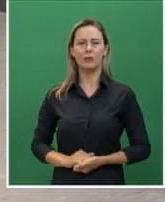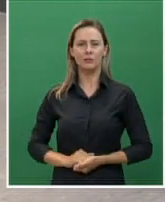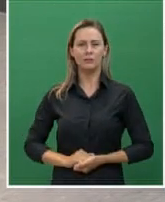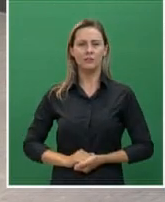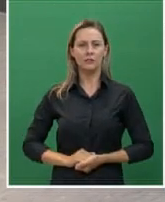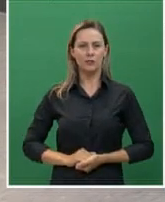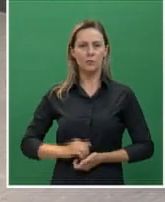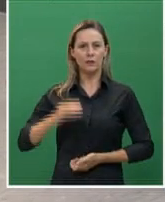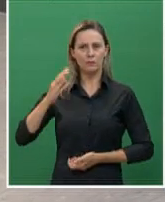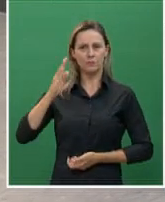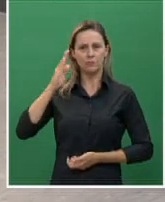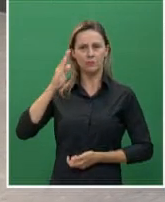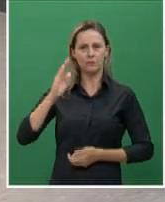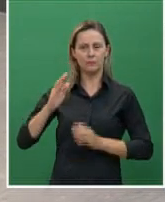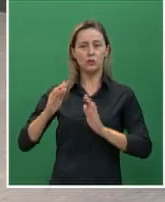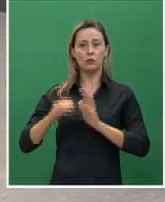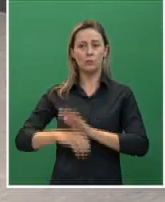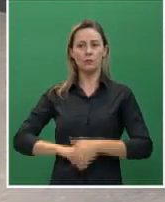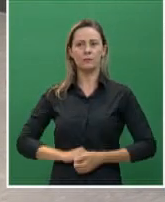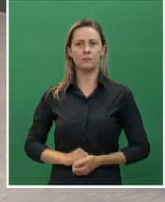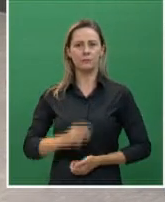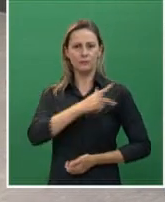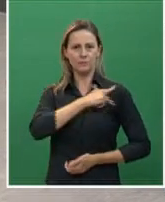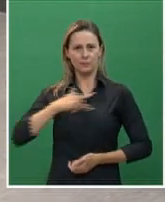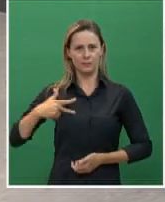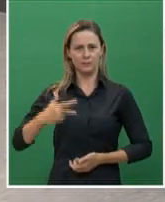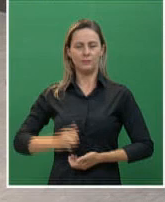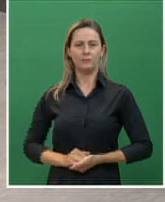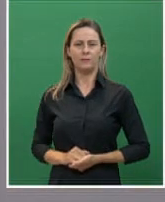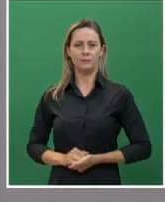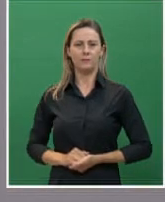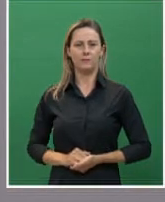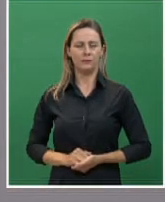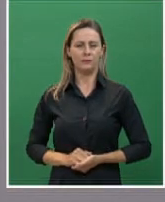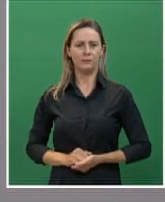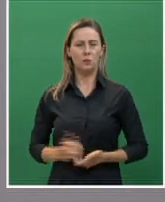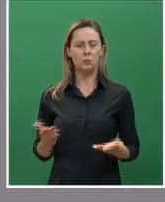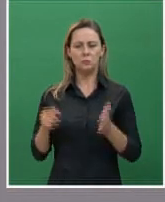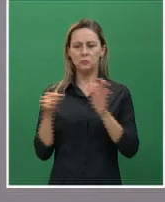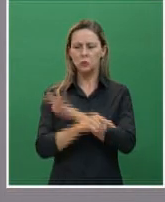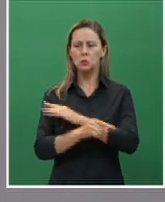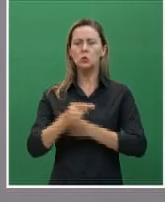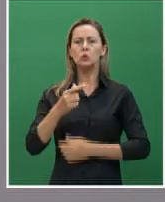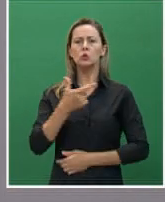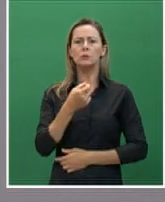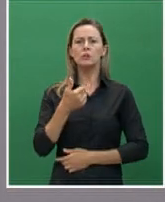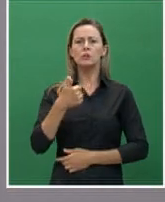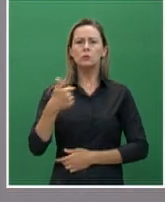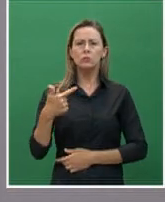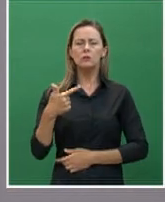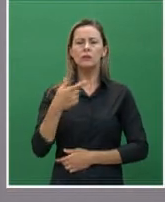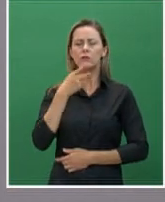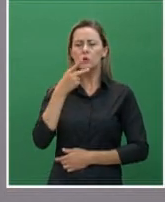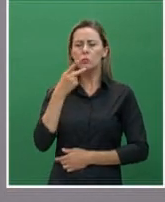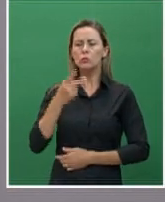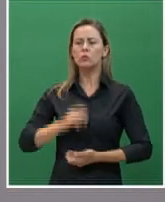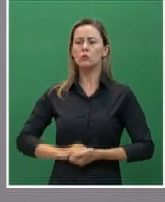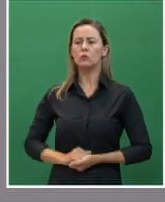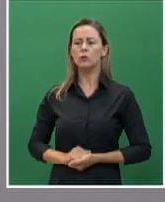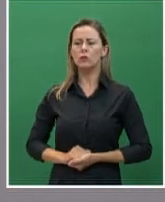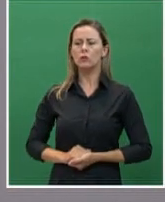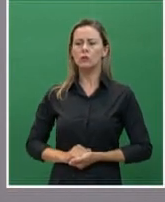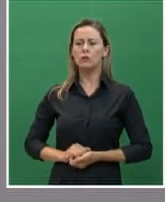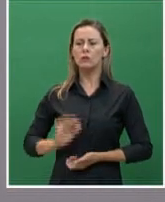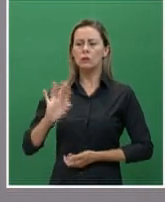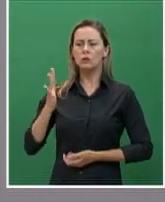pergunta um minuto candidato a partir de agora para sua pergunta sobre essa pergunta mas quero fazer um crescimento em 2012 quando eu chego da prefeitura a tarifa de gotas mais